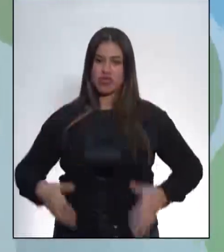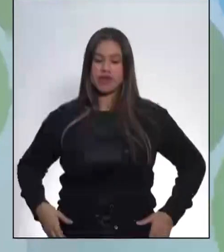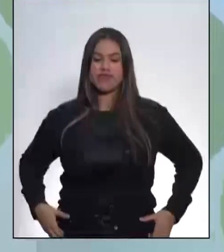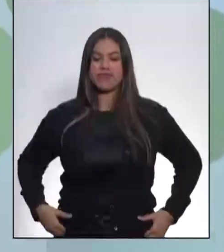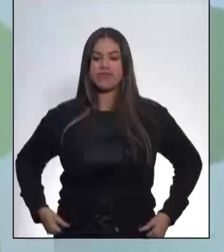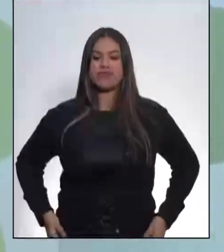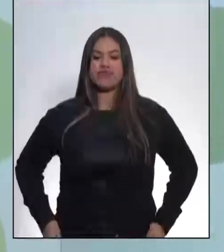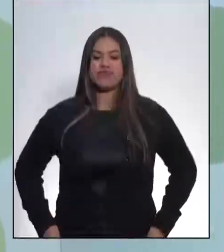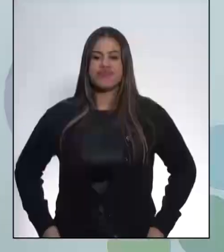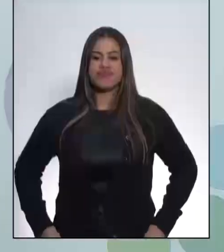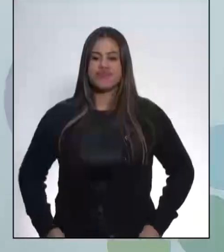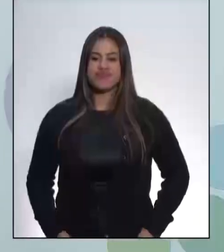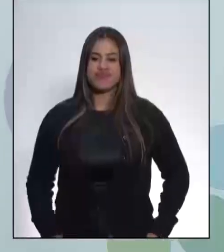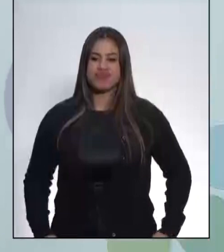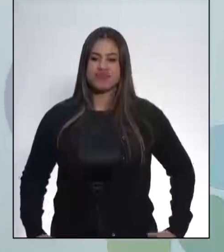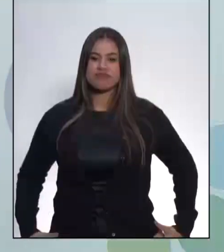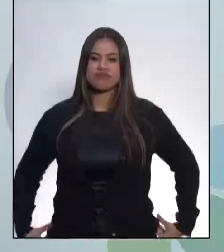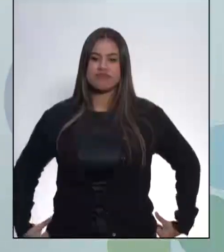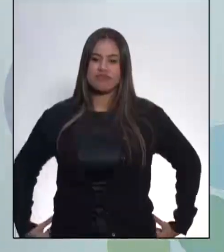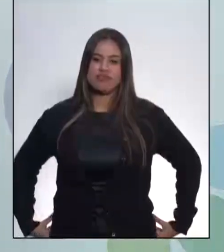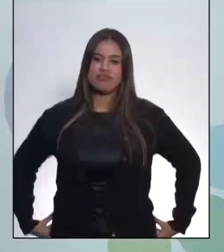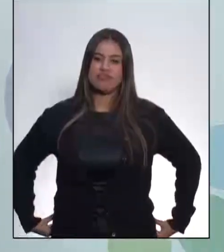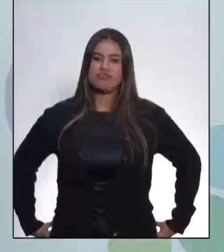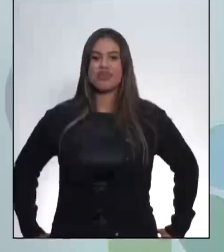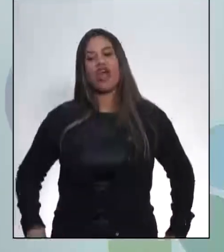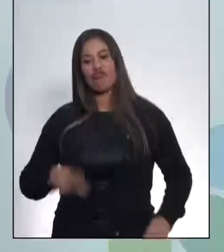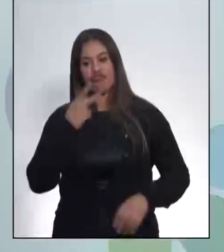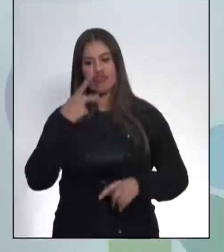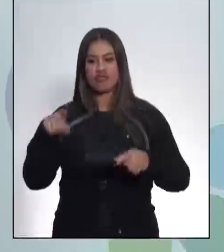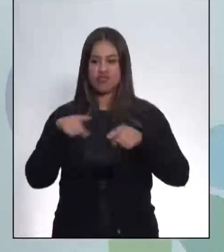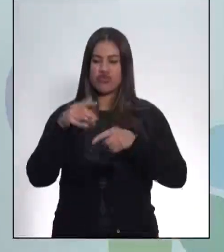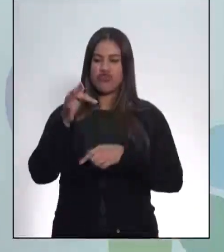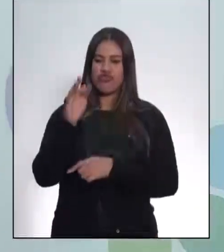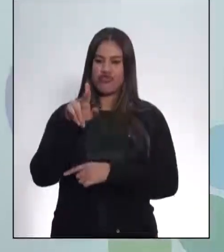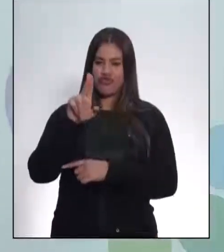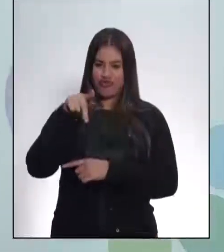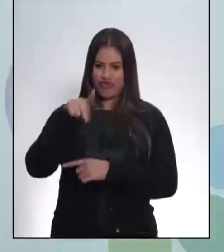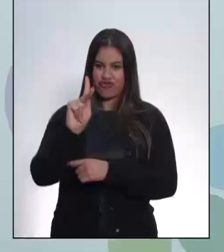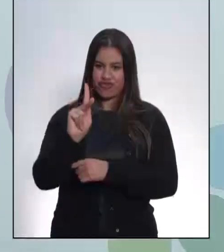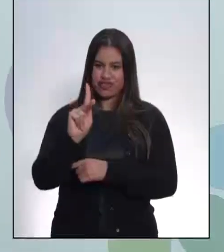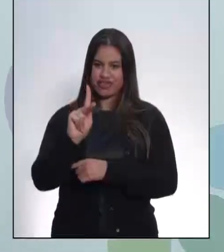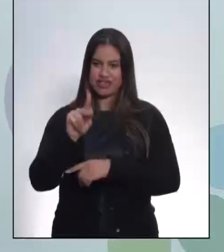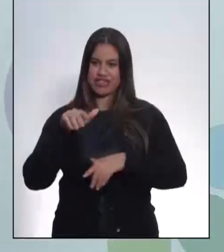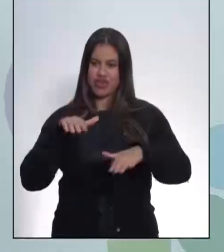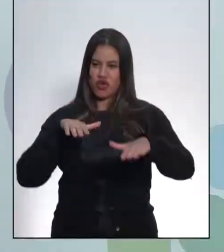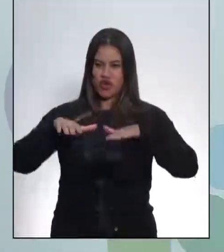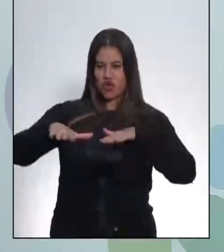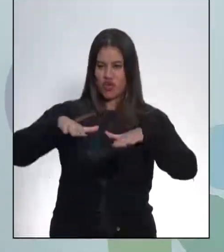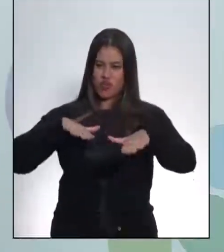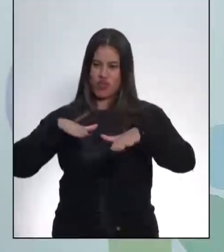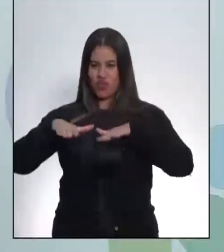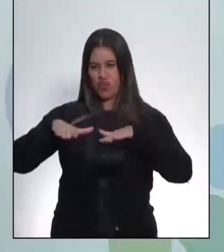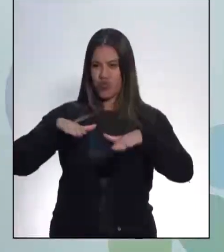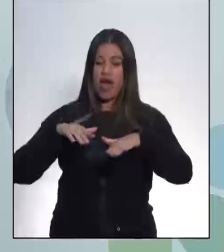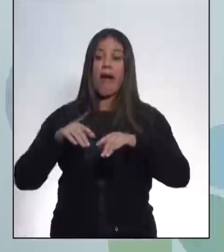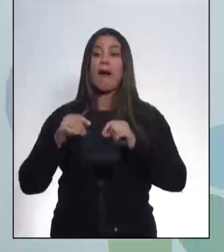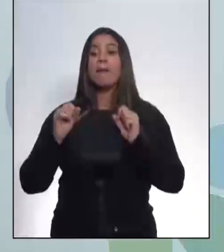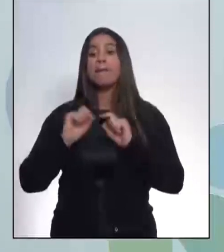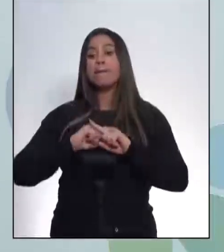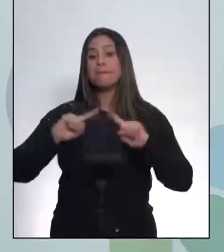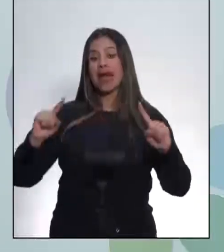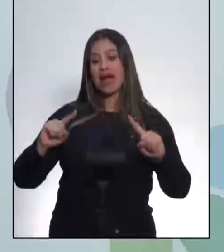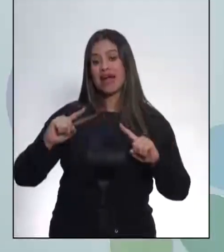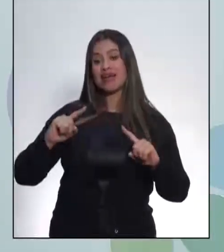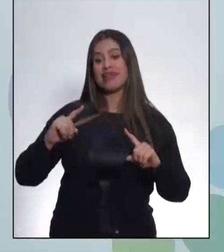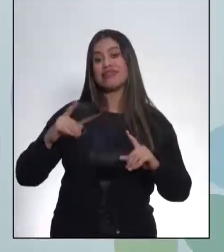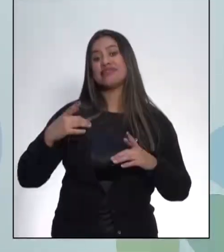bem. Falei do funk, né? Marcelo, você gosta de funk, Marcelo? Bebê, a gente vai até o chão, né? Porque as pessoas acham que derrubam a gente, mas mal